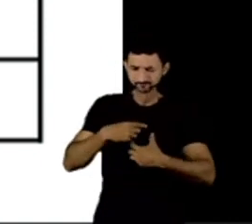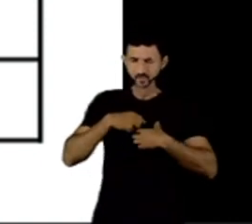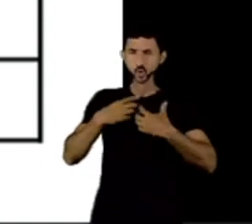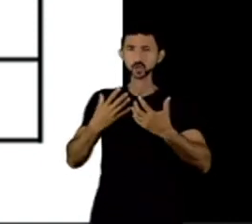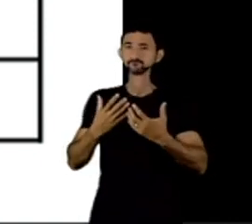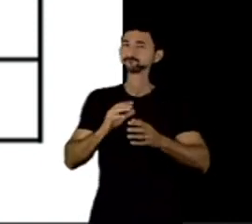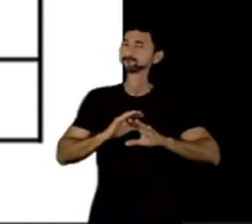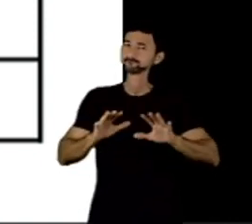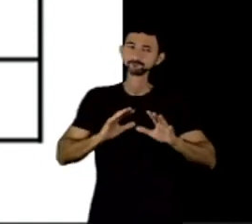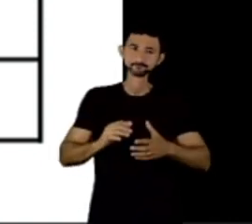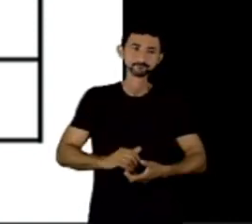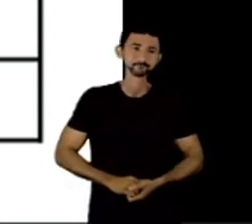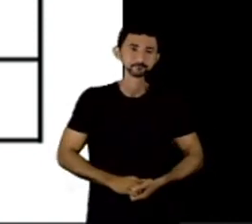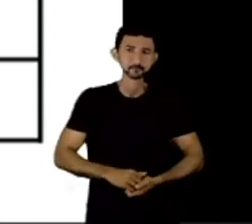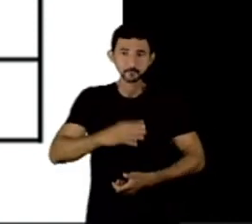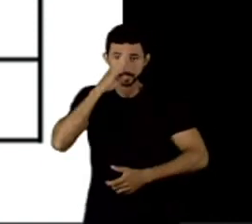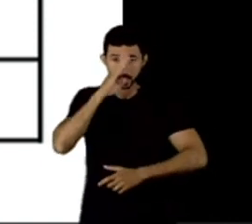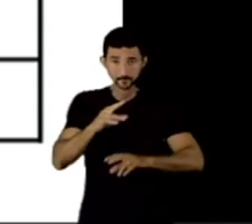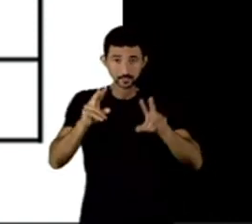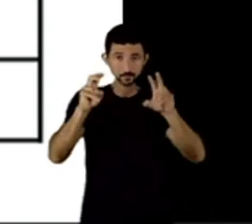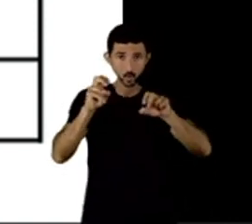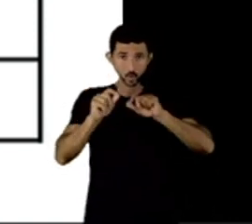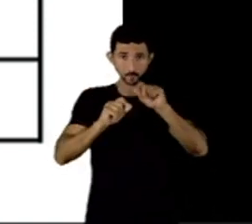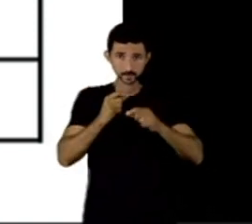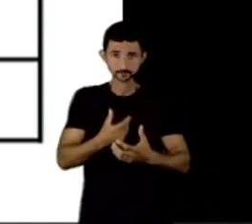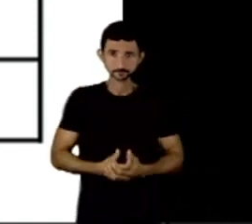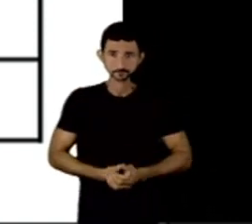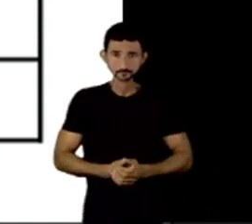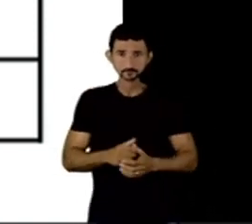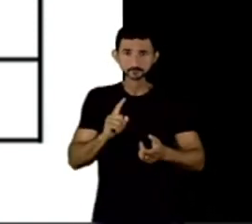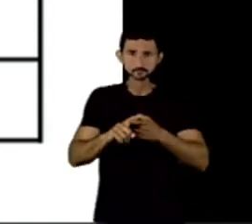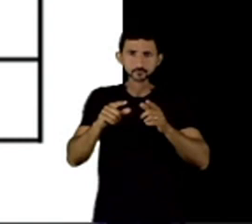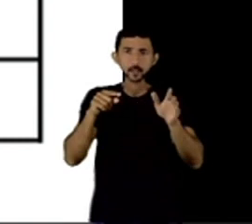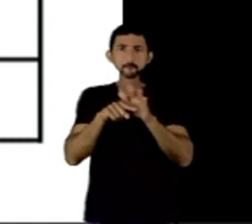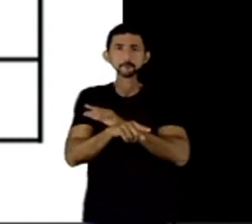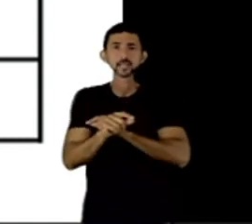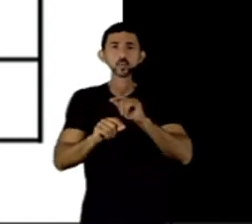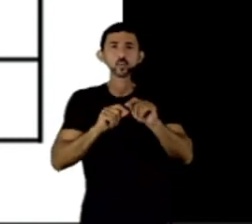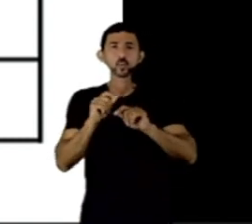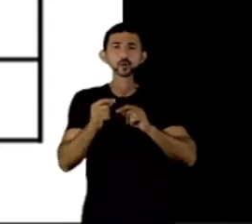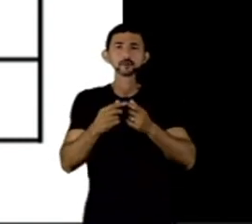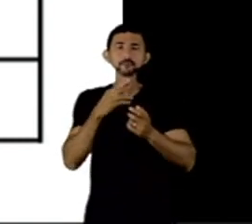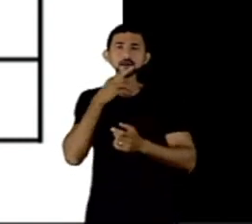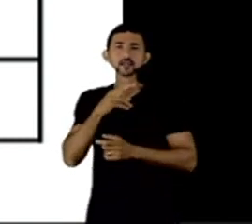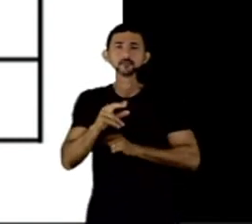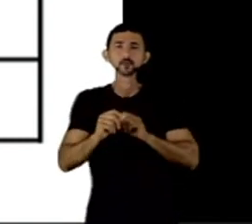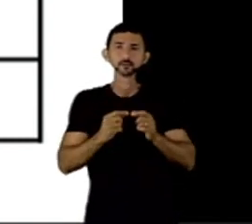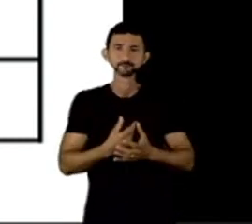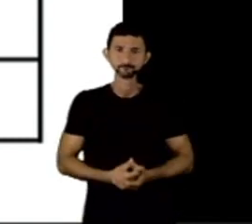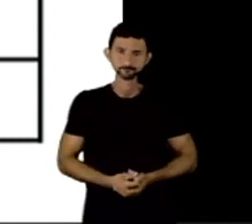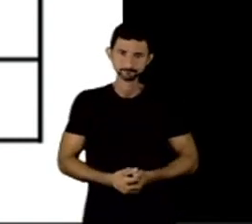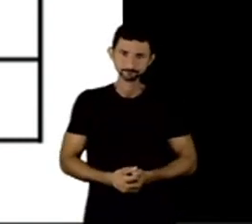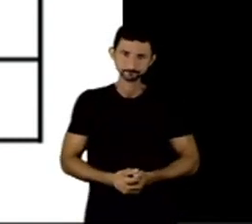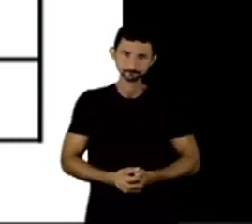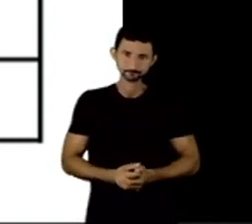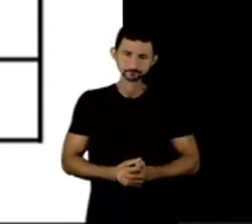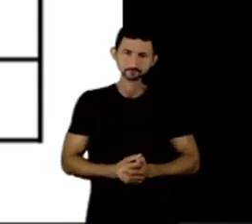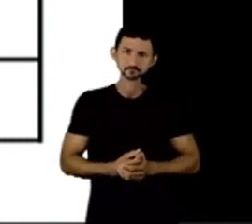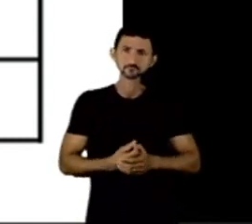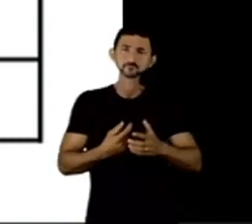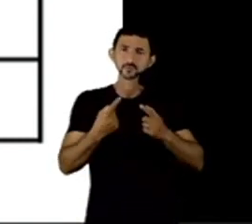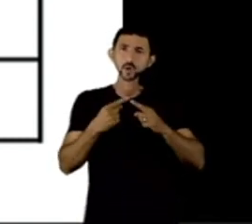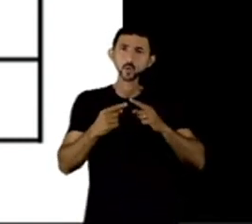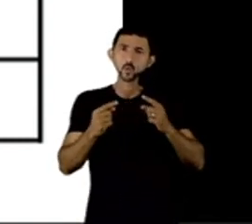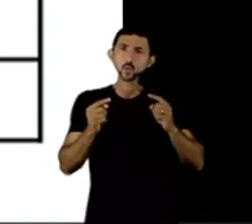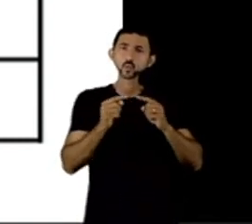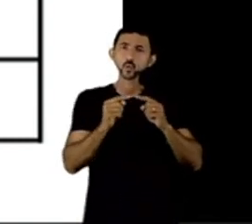uma maneira. Esse é o principal argumento dele. E aí tem uma perguntinha para você responder aí na sua casa. Você concorda com